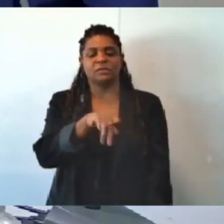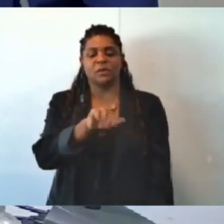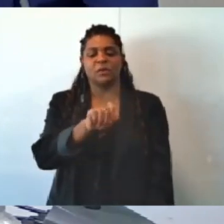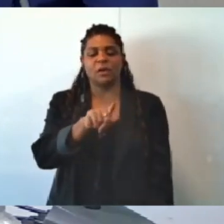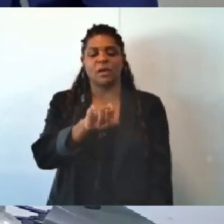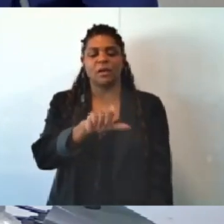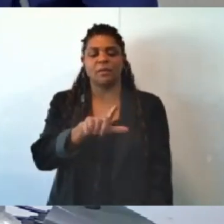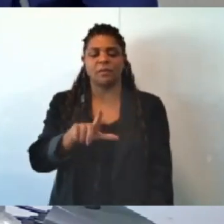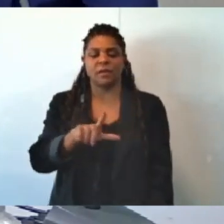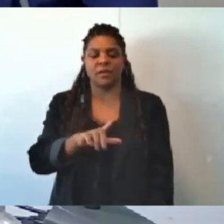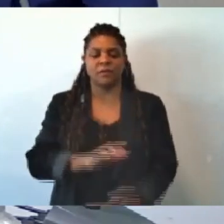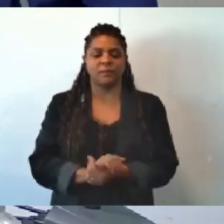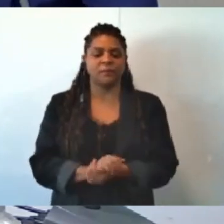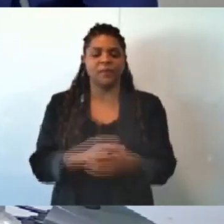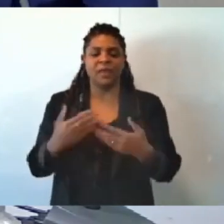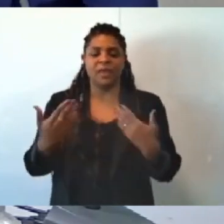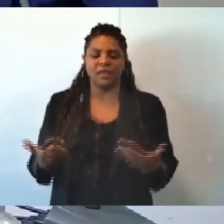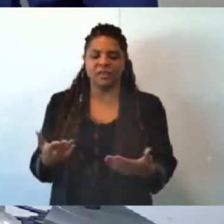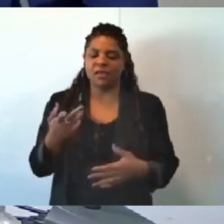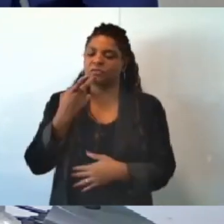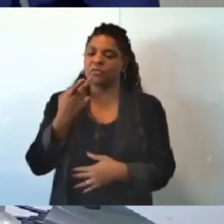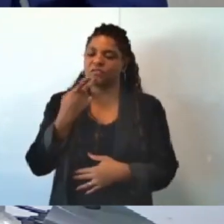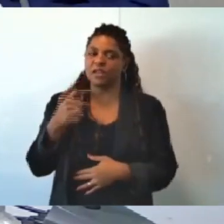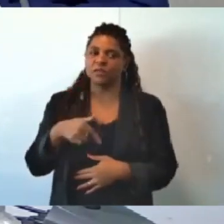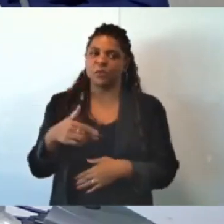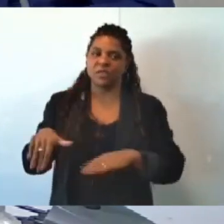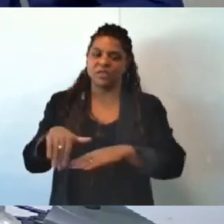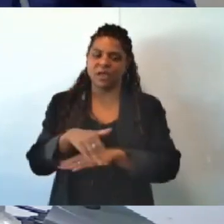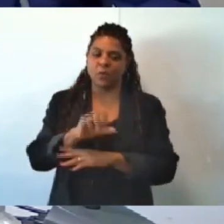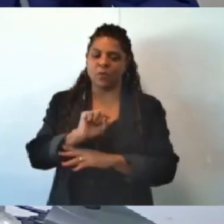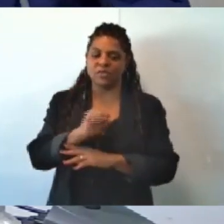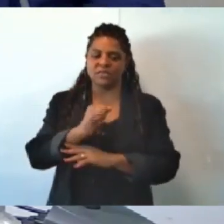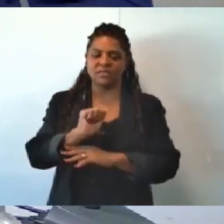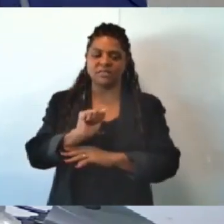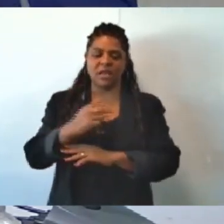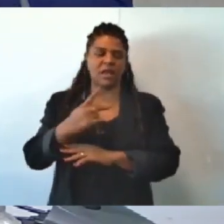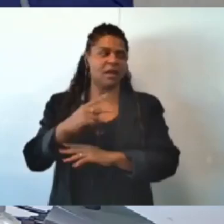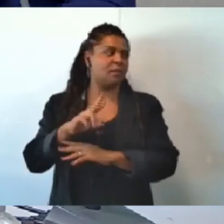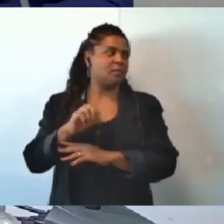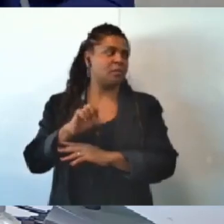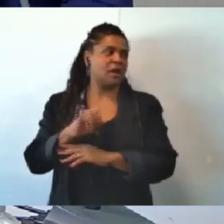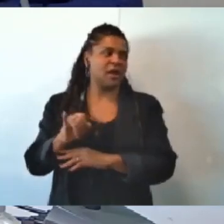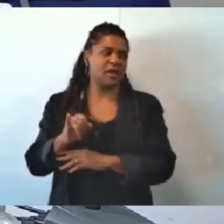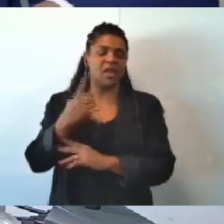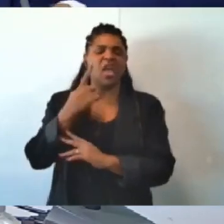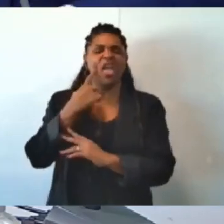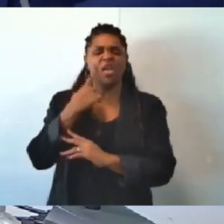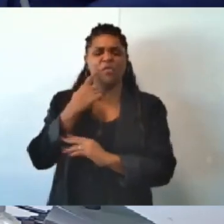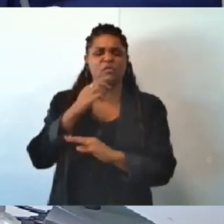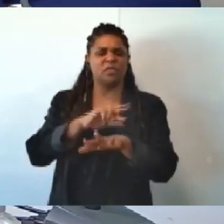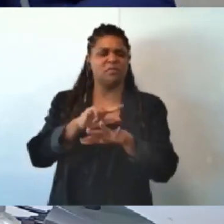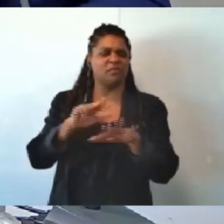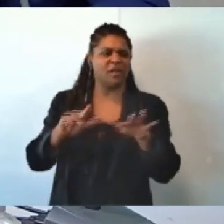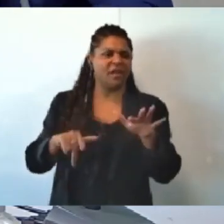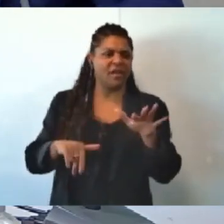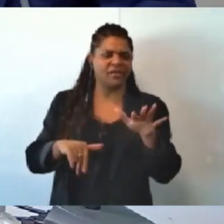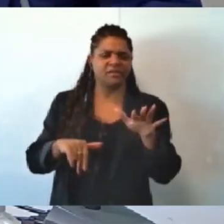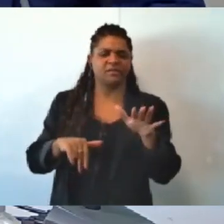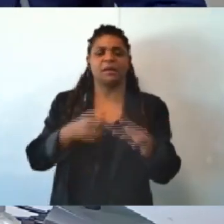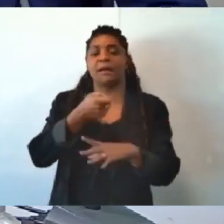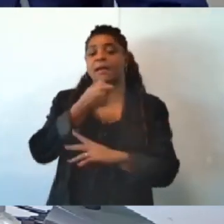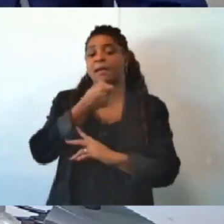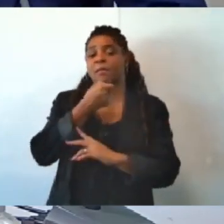Sapucaí. Eu vi algumas matérias referente a essas mudanças na Sapucaí já há uns anos atrás.